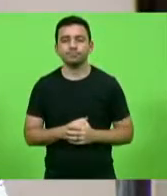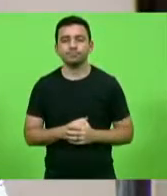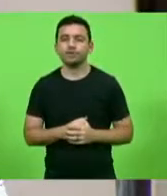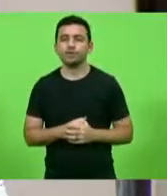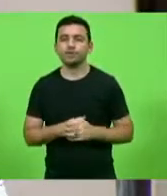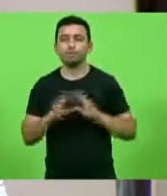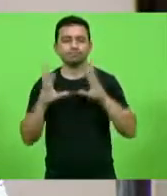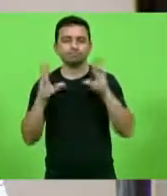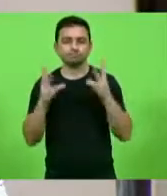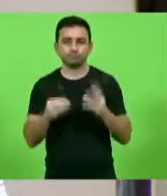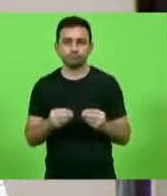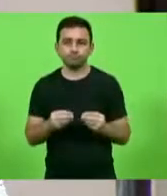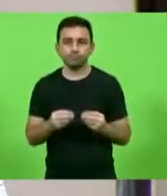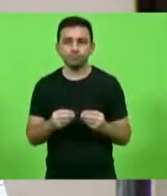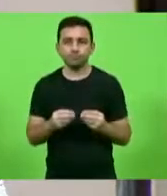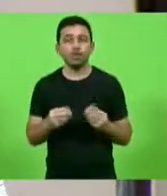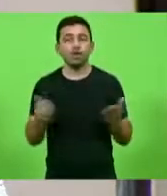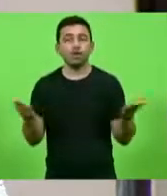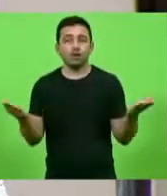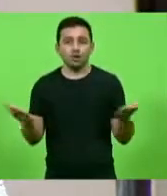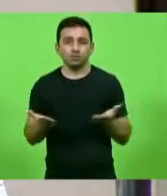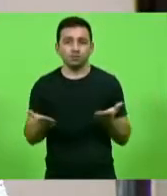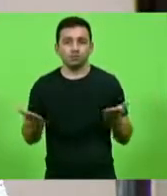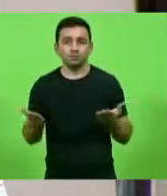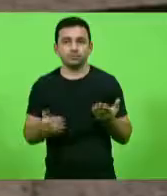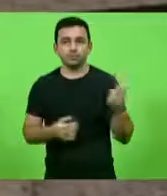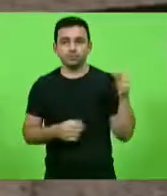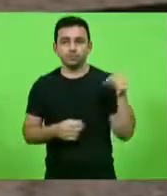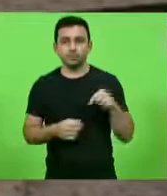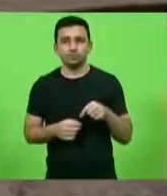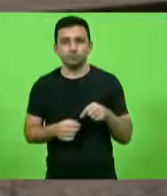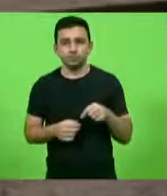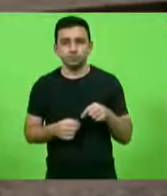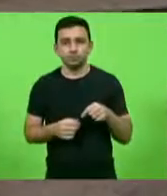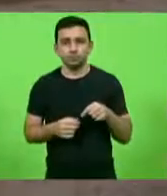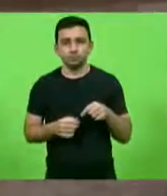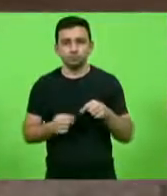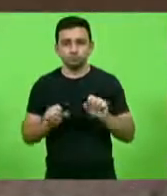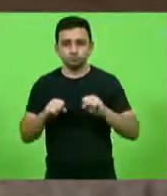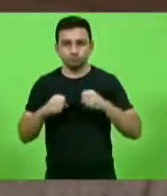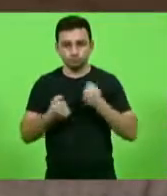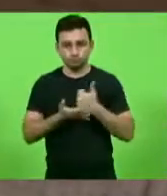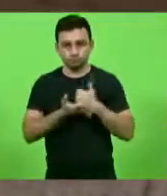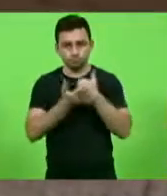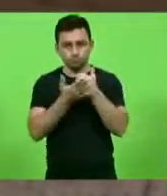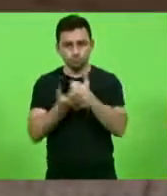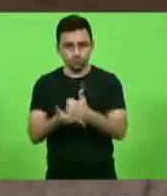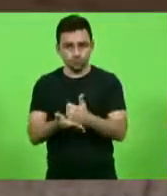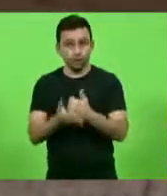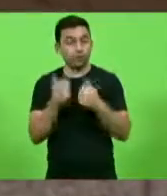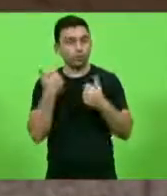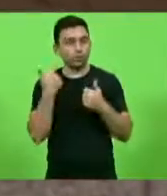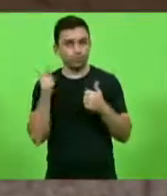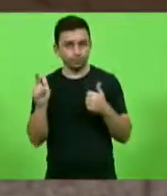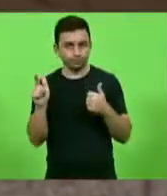todos. Eu venho aqui trazer tentar contribuir um pouco com o debate, trazendo um outro aspecto. Eu tenho muito medo quando